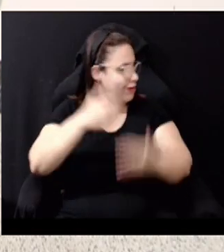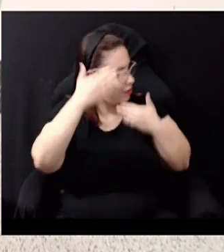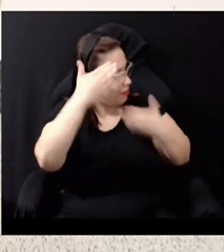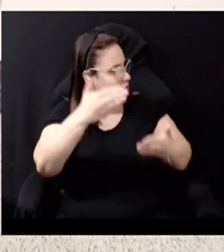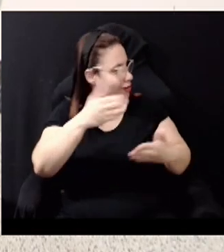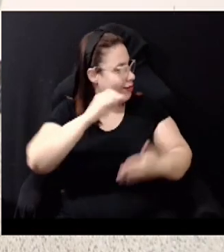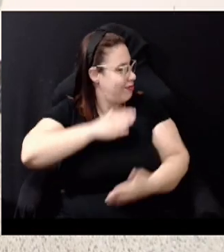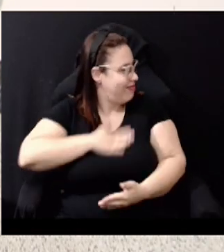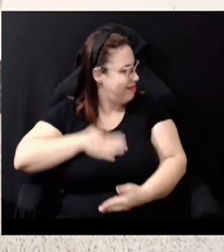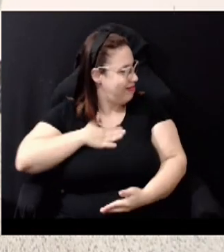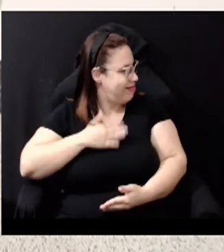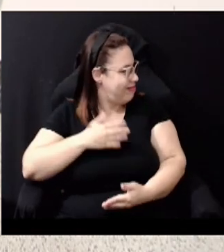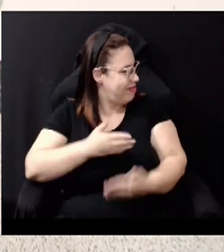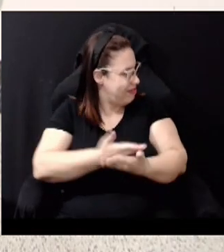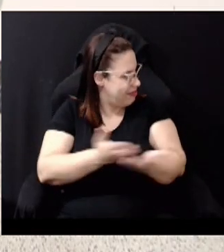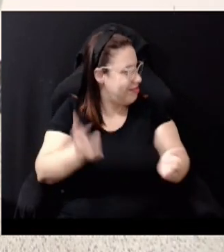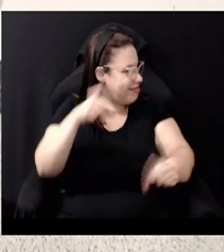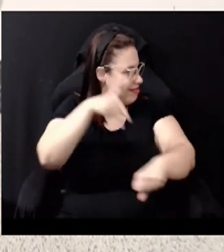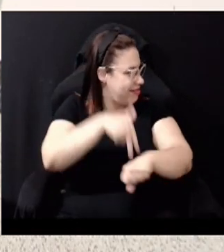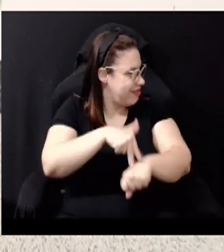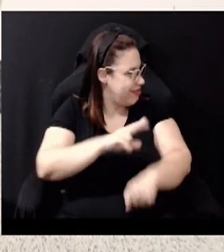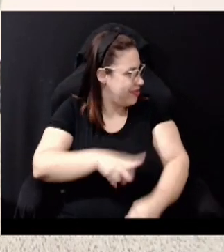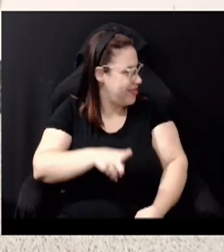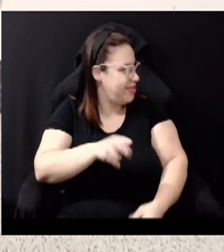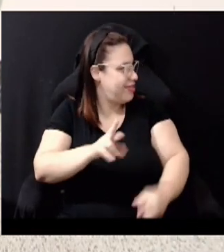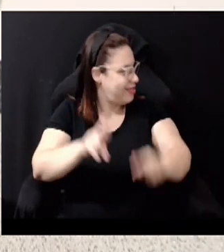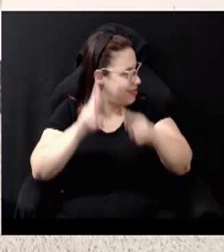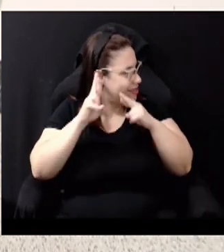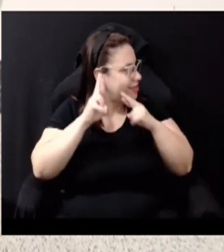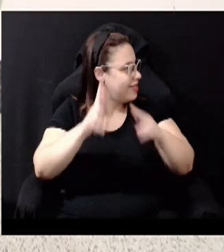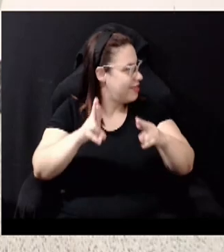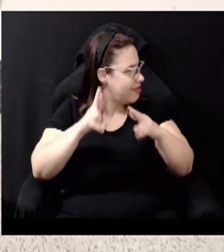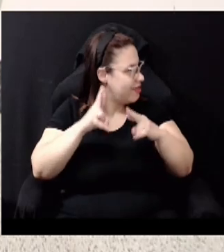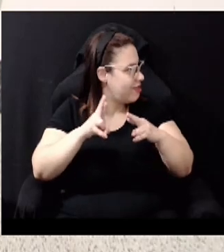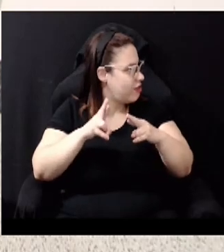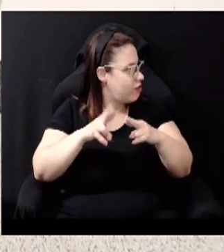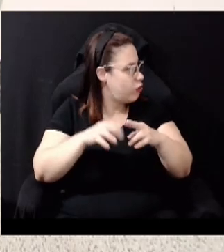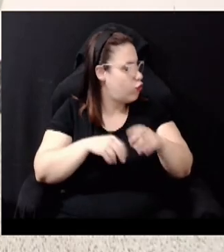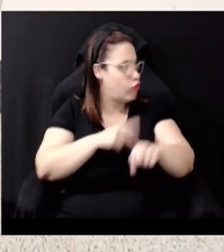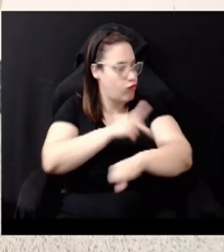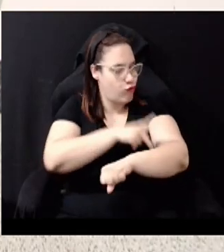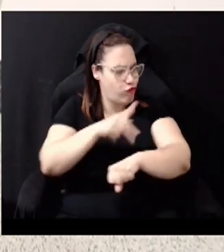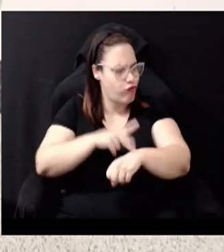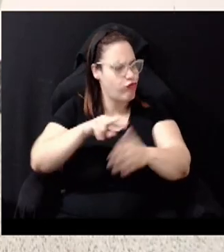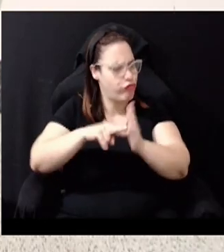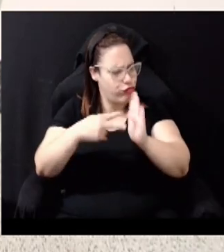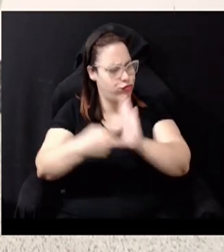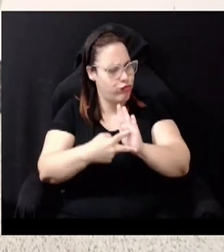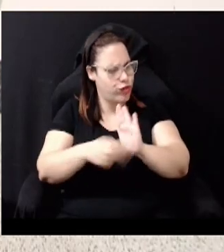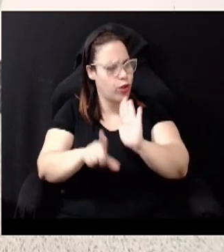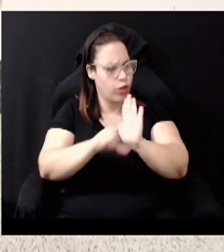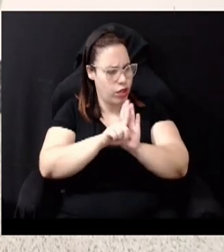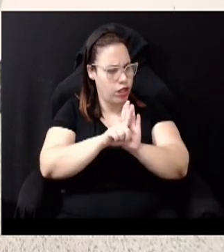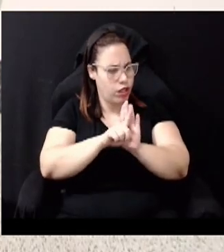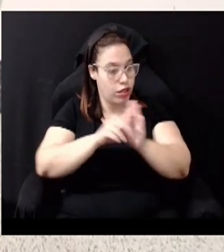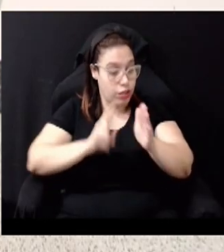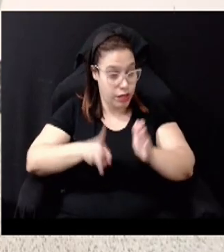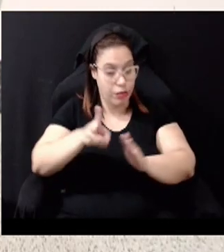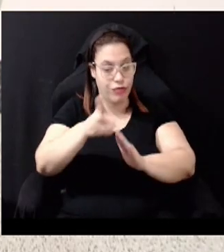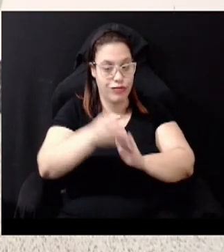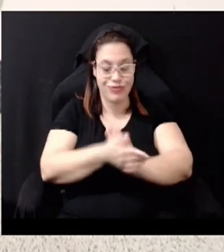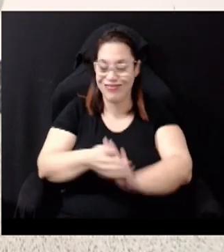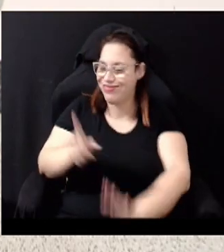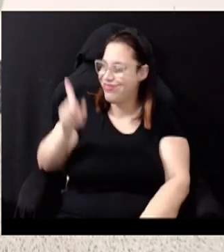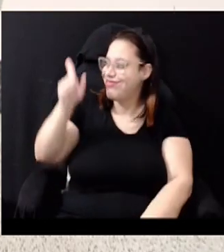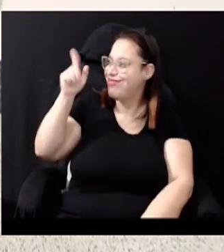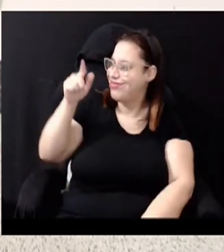estou à disposição e a gente espera ter um ganho pedagógico significativo com a lei daqui para frente. Bom, pessoal,